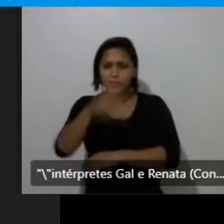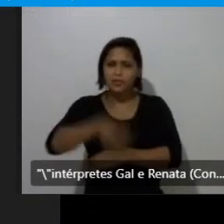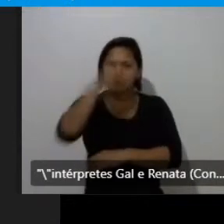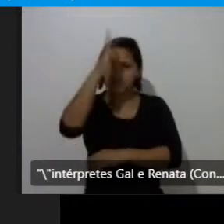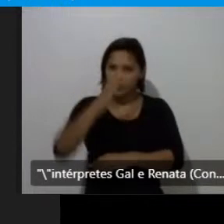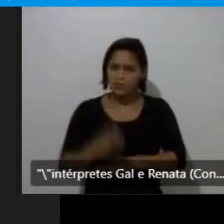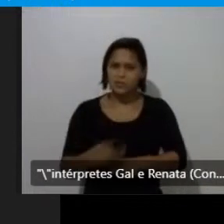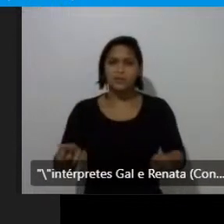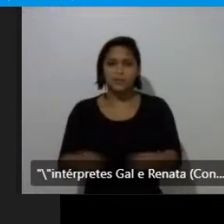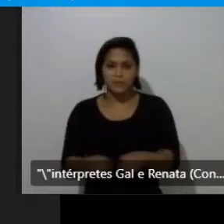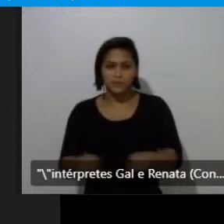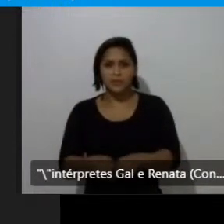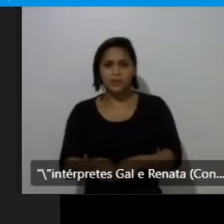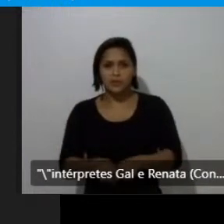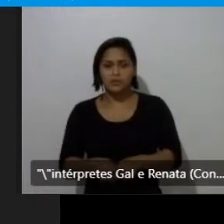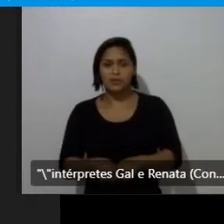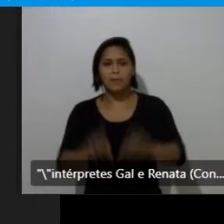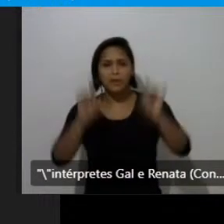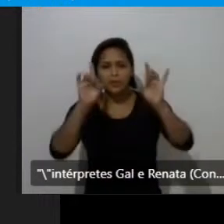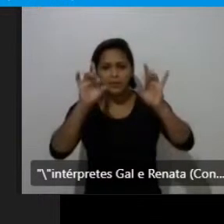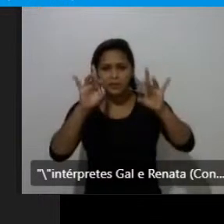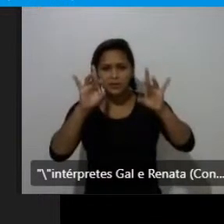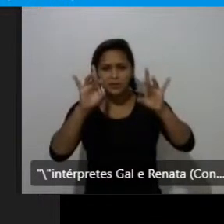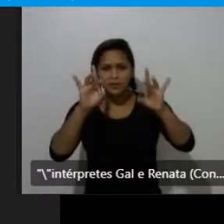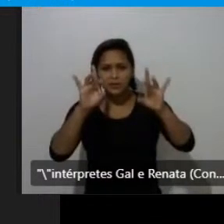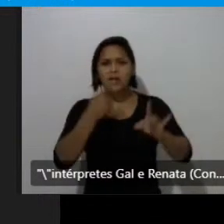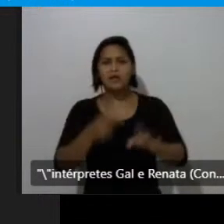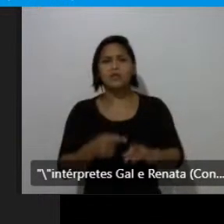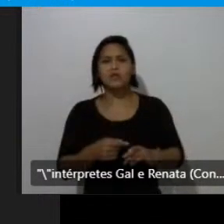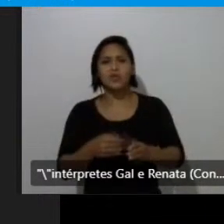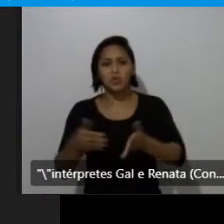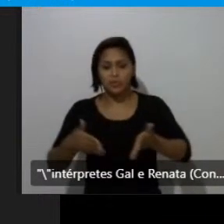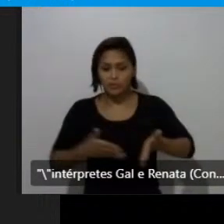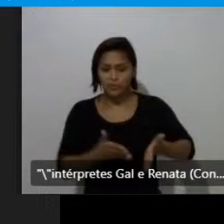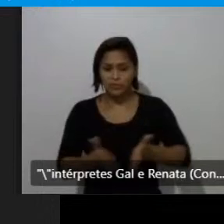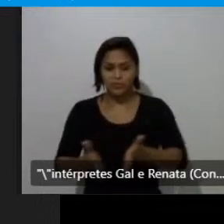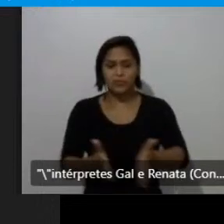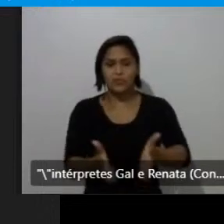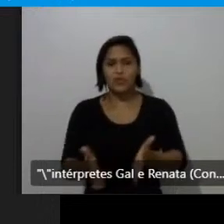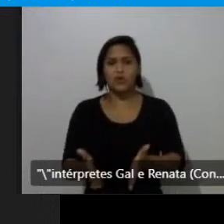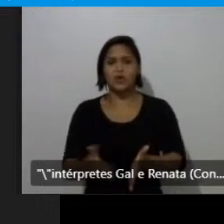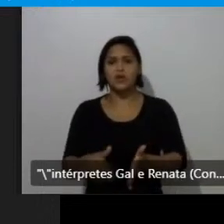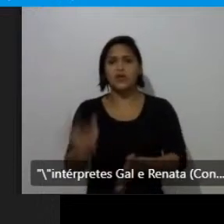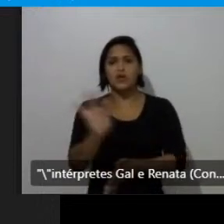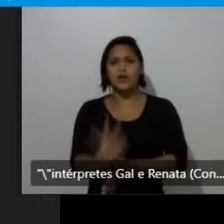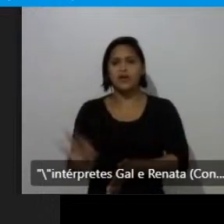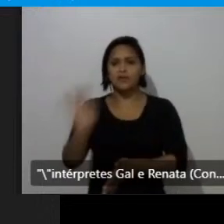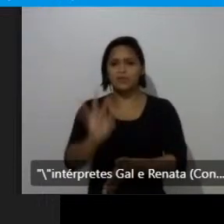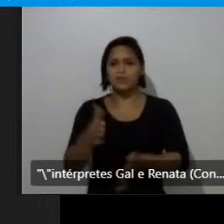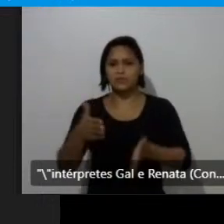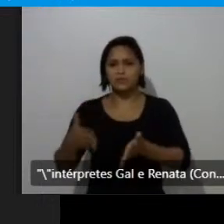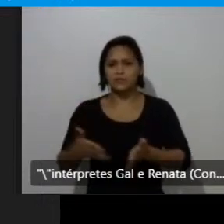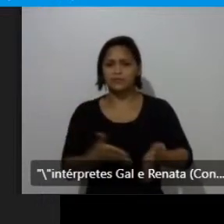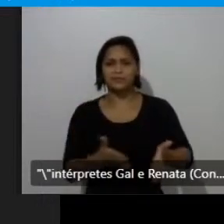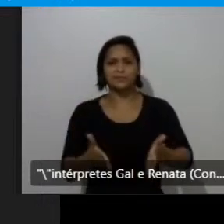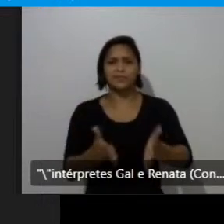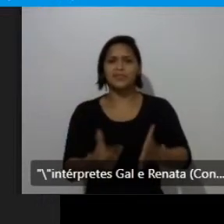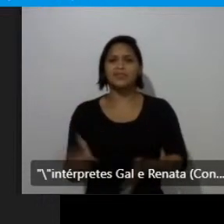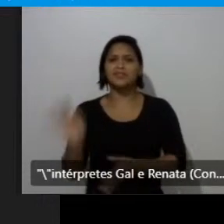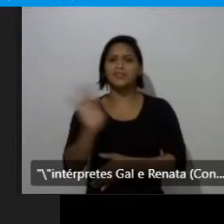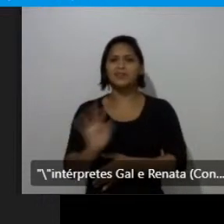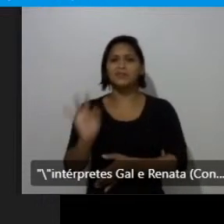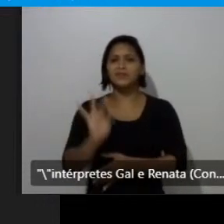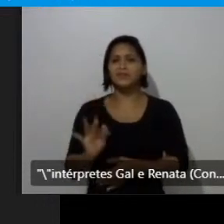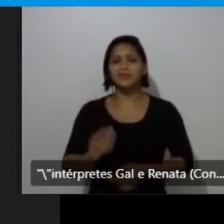E também destacando aí o principal rio, né, que é um rio federal, na região do Vale, o Rio Paraíba